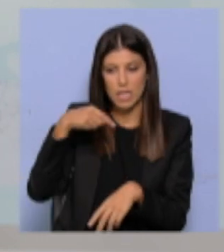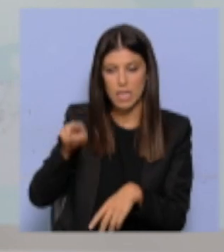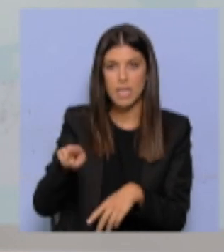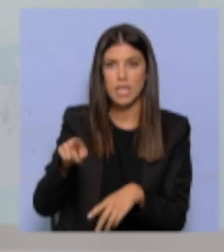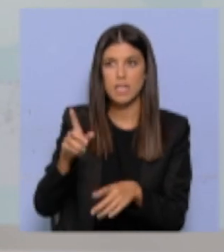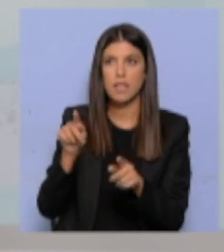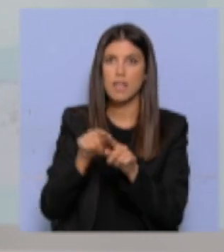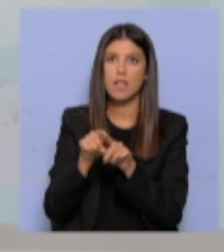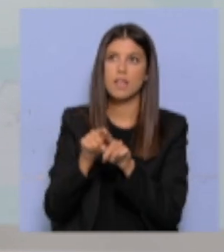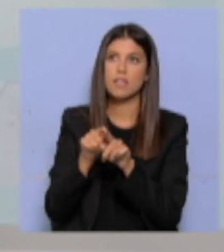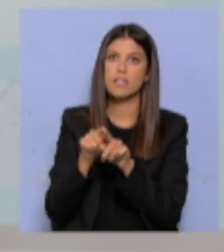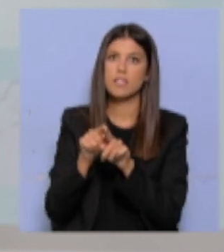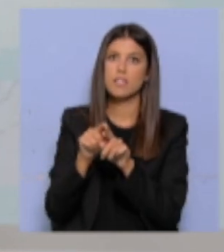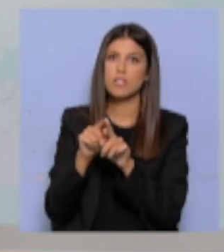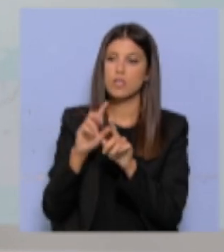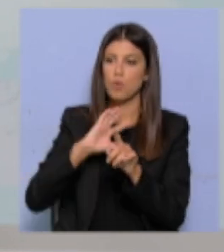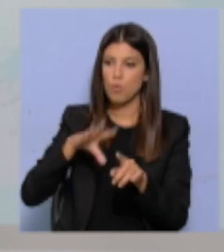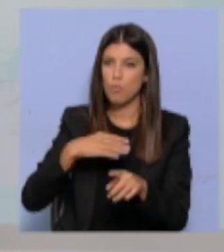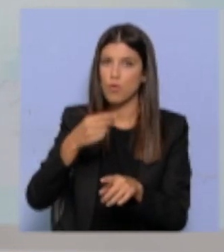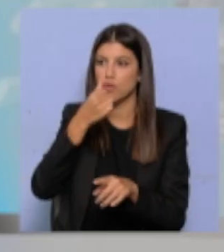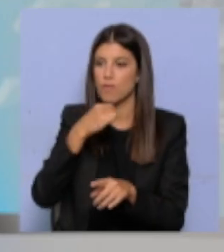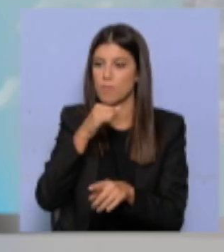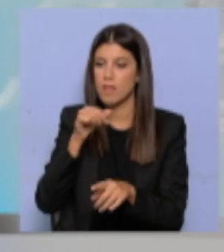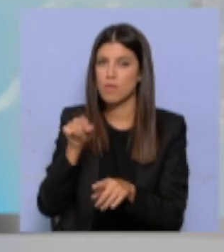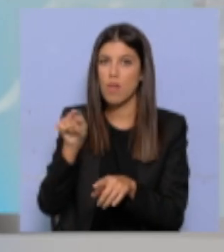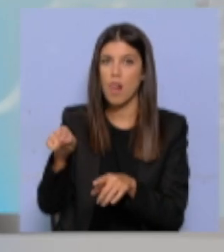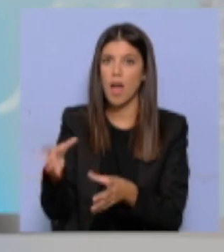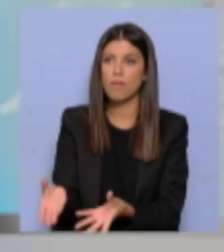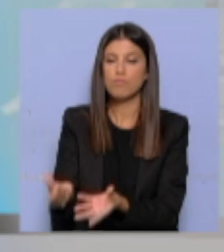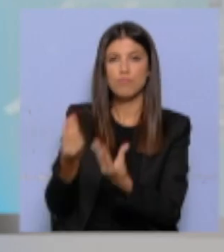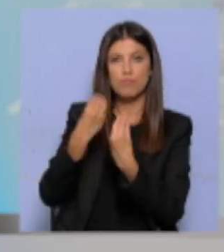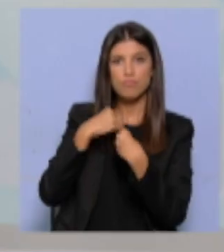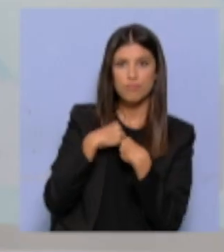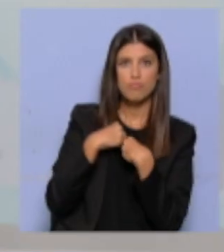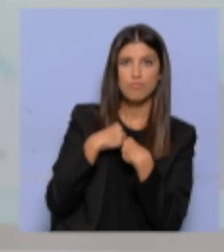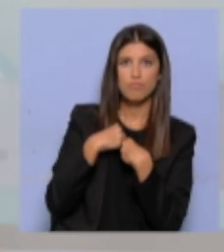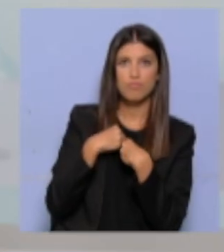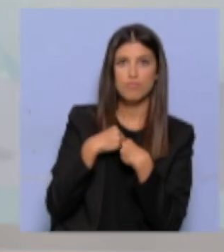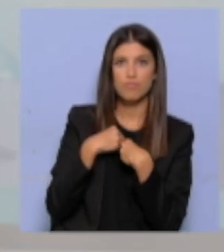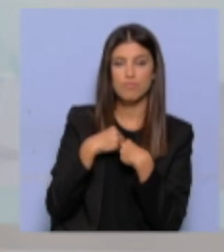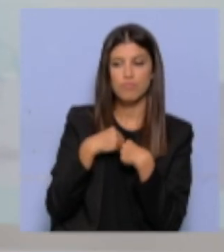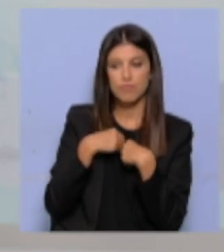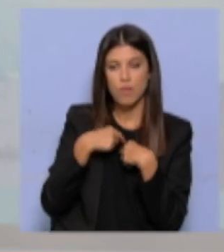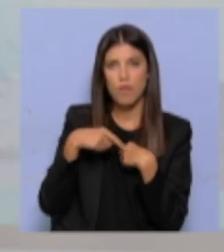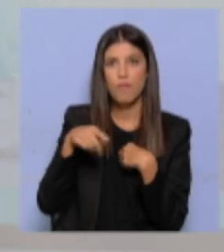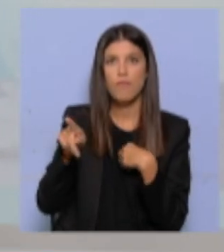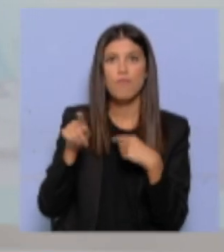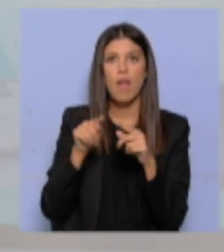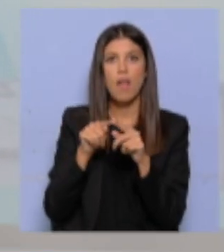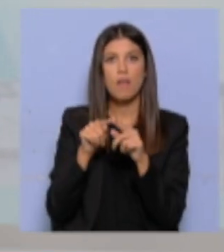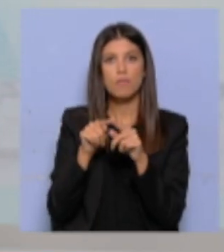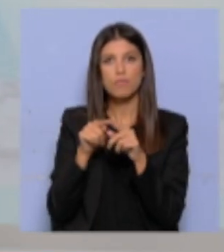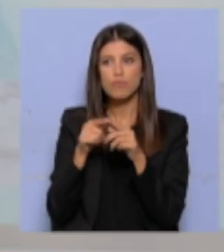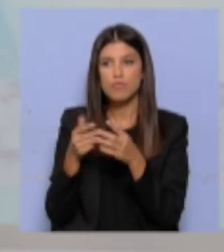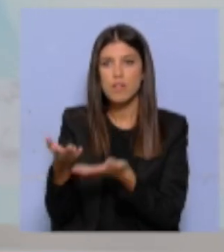no mundo do sofrimento das pessoas, ir às periferias e fazermos-nos nós próprios periferia.